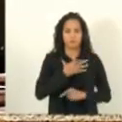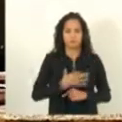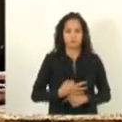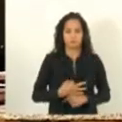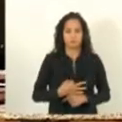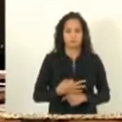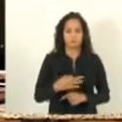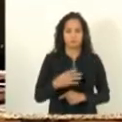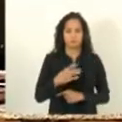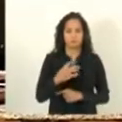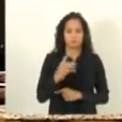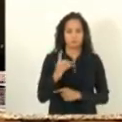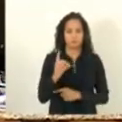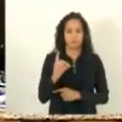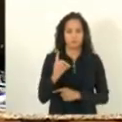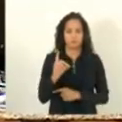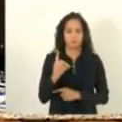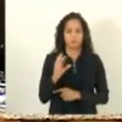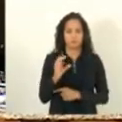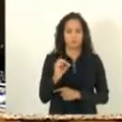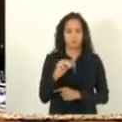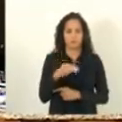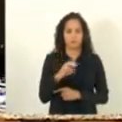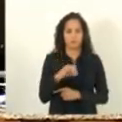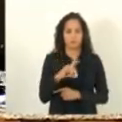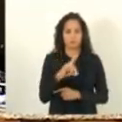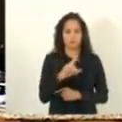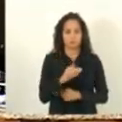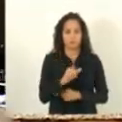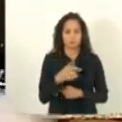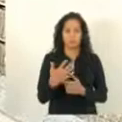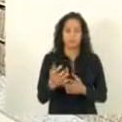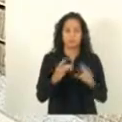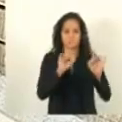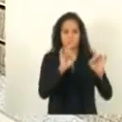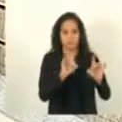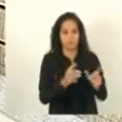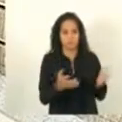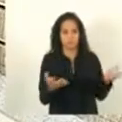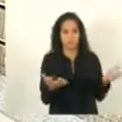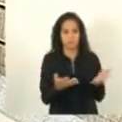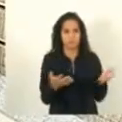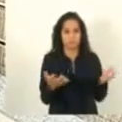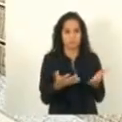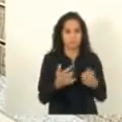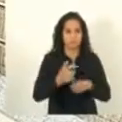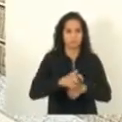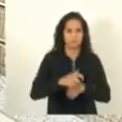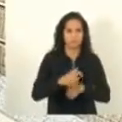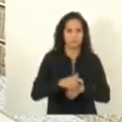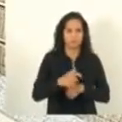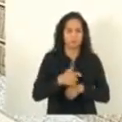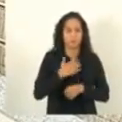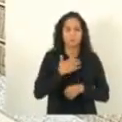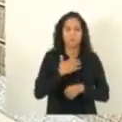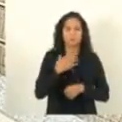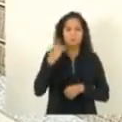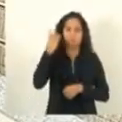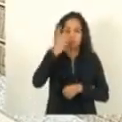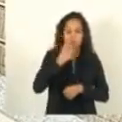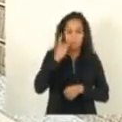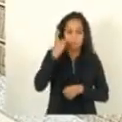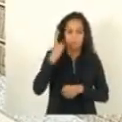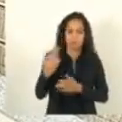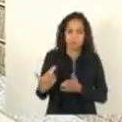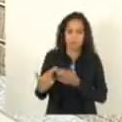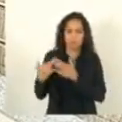Com a palavra, o cerimonial. Momento especial desta sessão ordinária. Neste momento será entregue pelo deputado